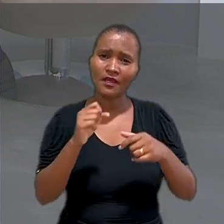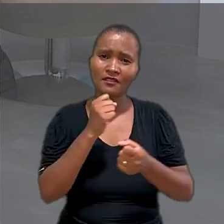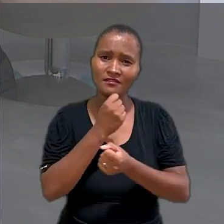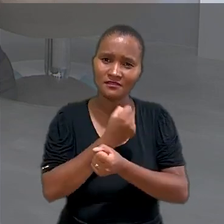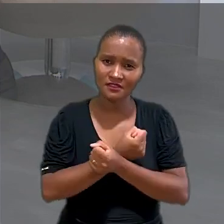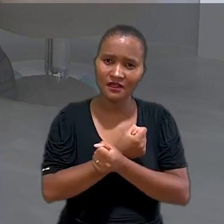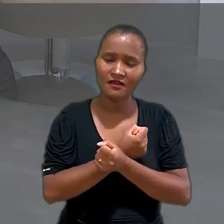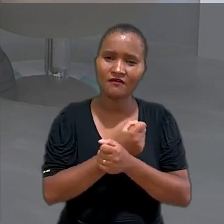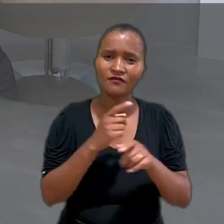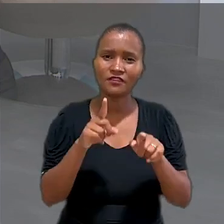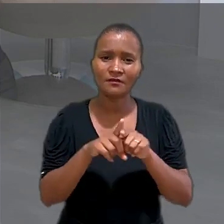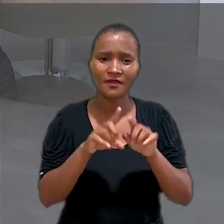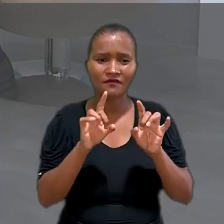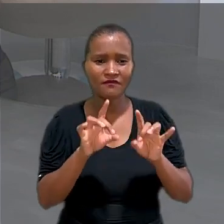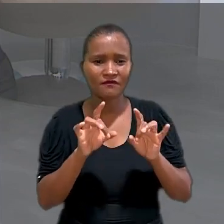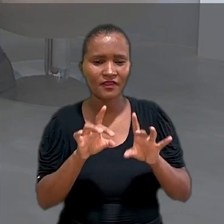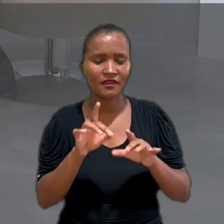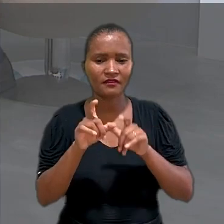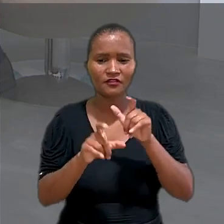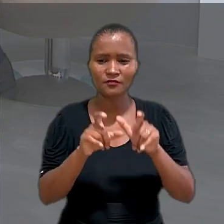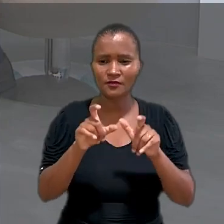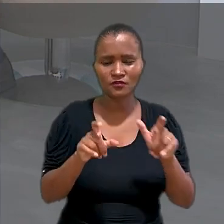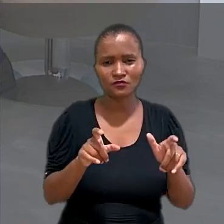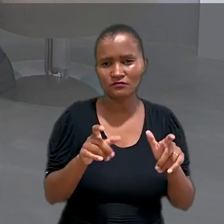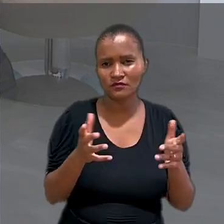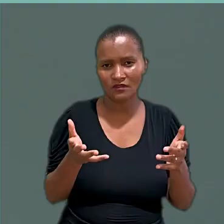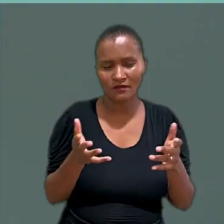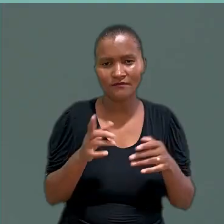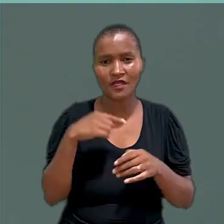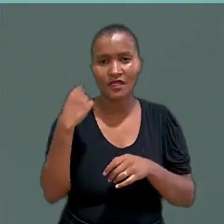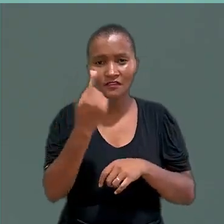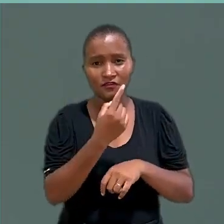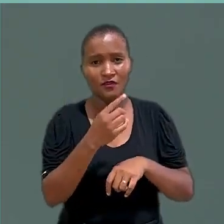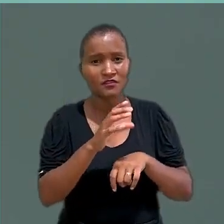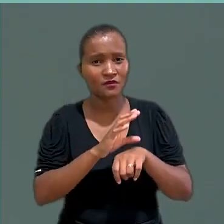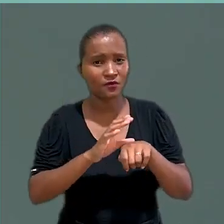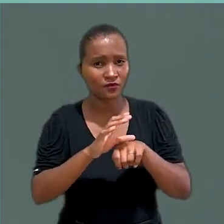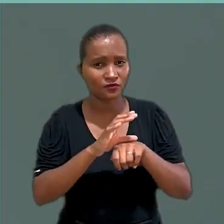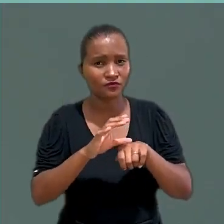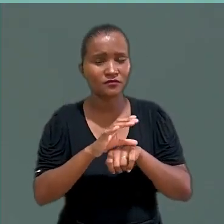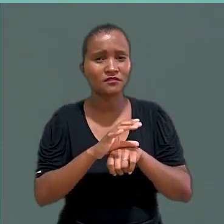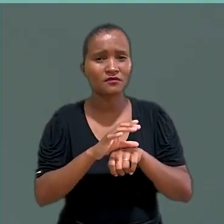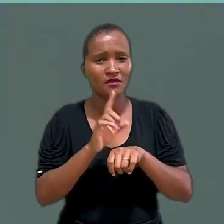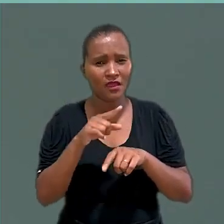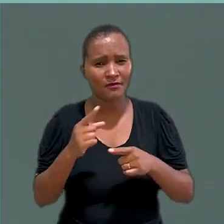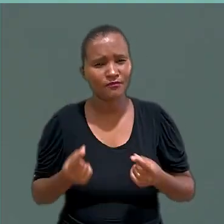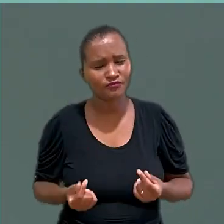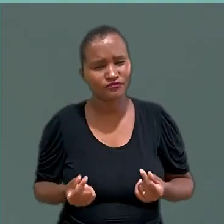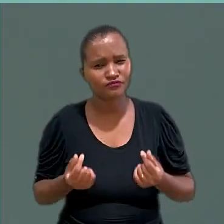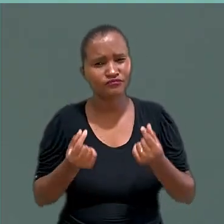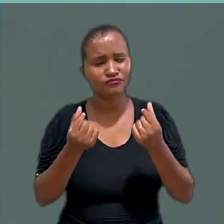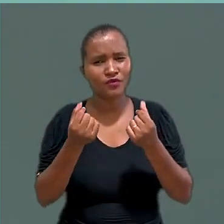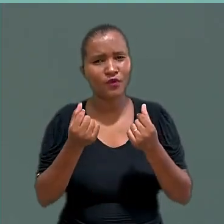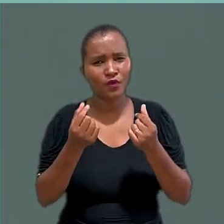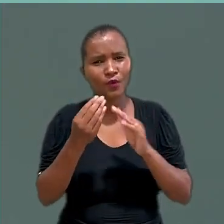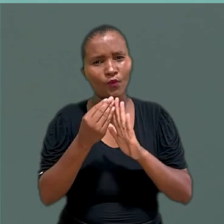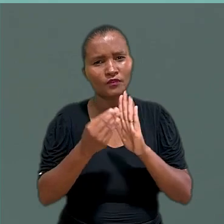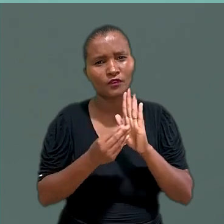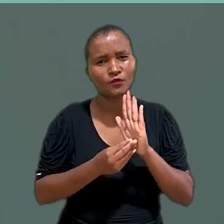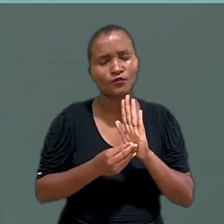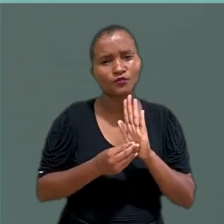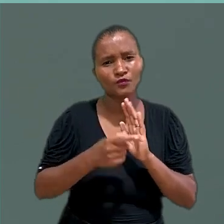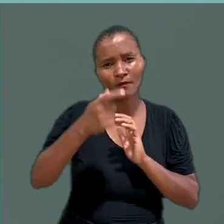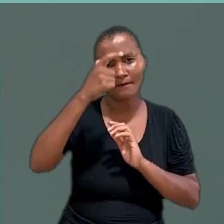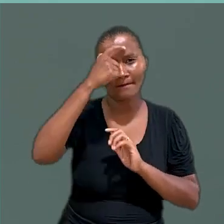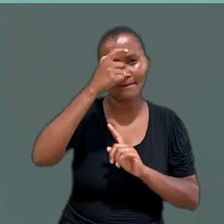trabalho escravo e tráfico de pessoas, enfim. A nossa Constituição é uma Constituição muito rica de conteúdo